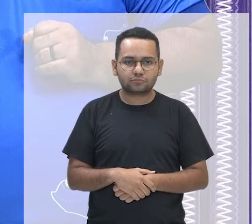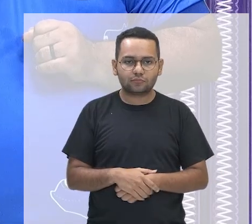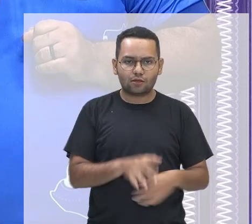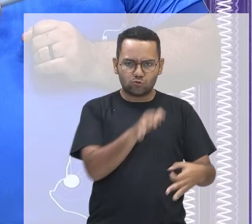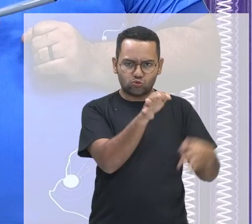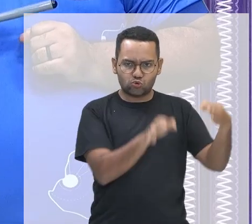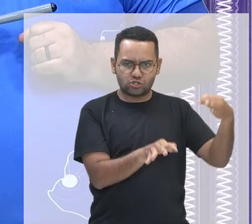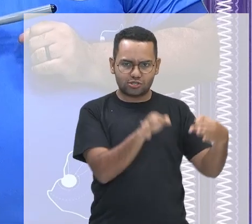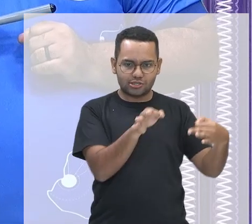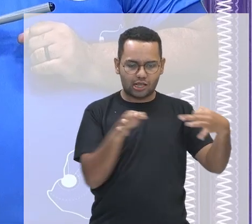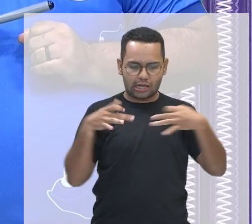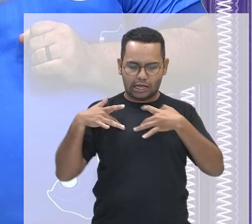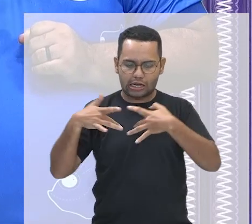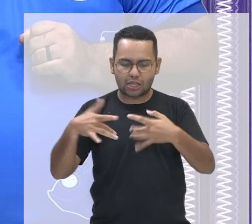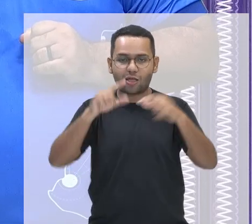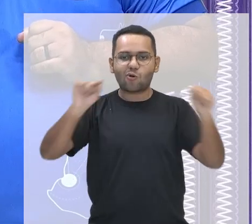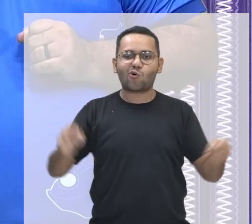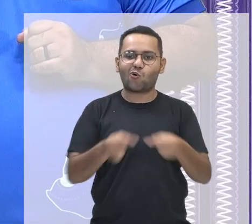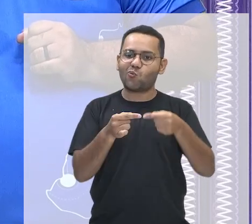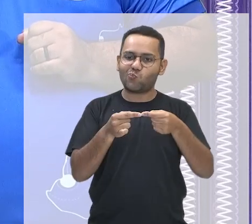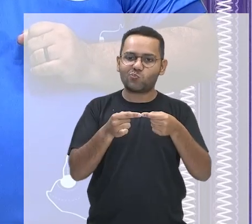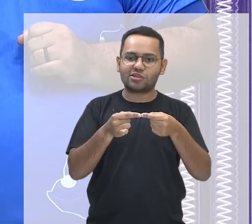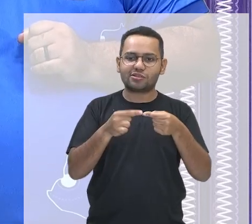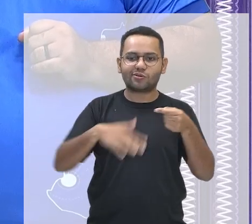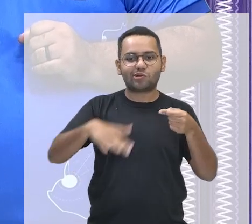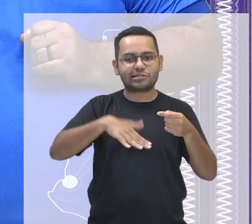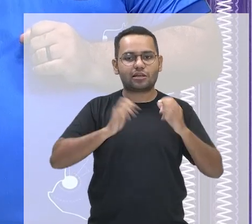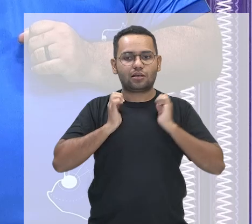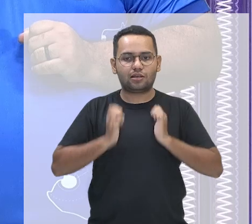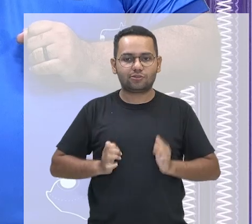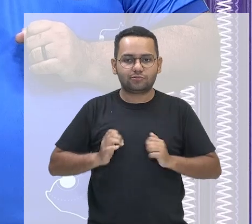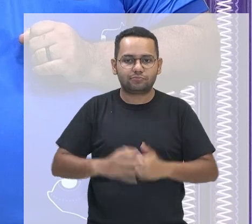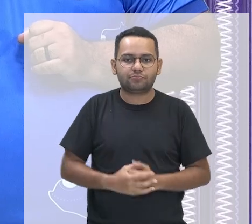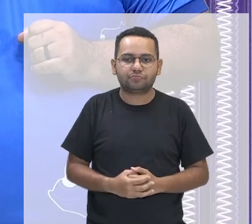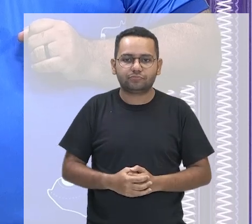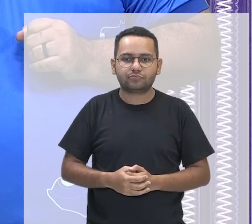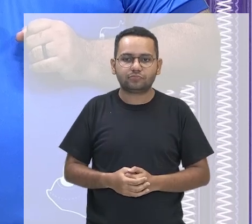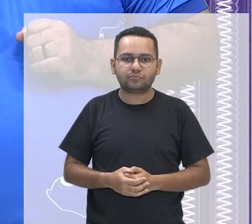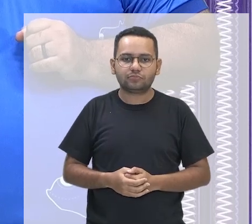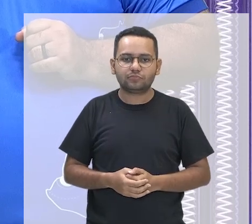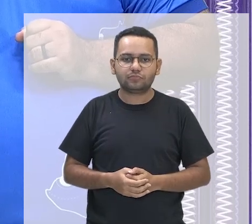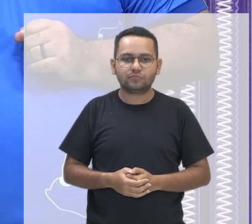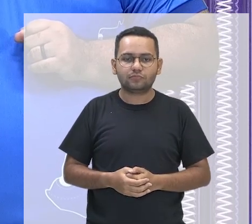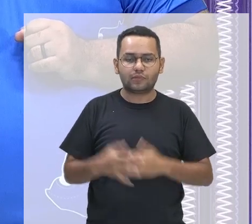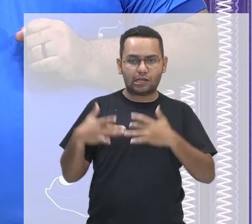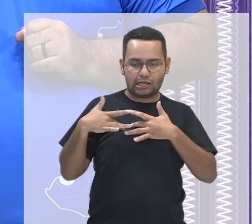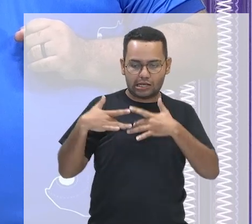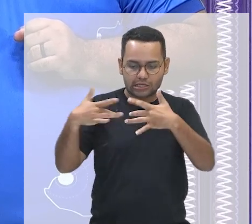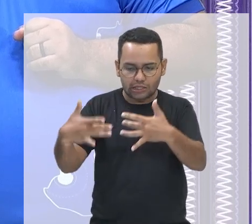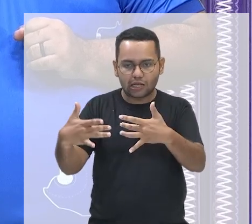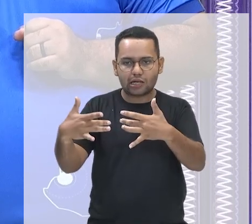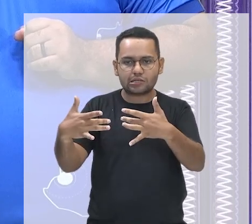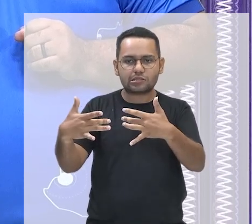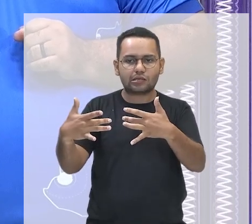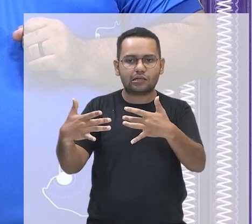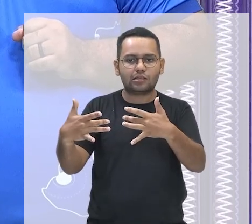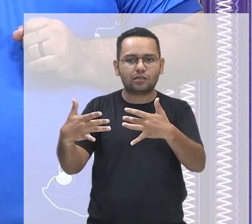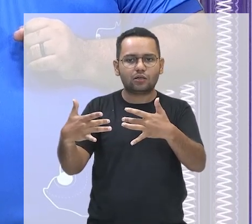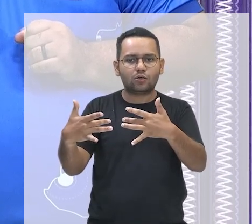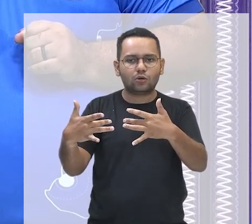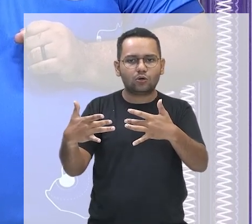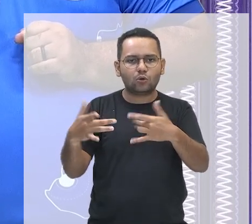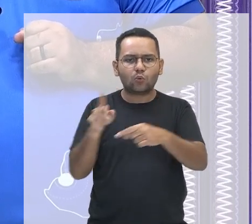pilares éticos. Ou seja, toda caridade ela deve versar em